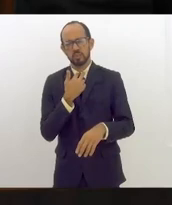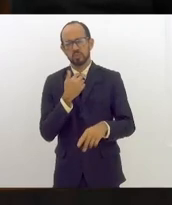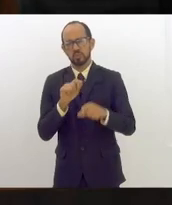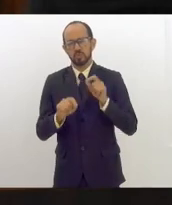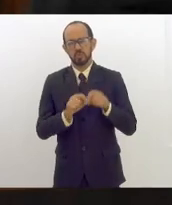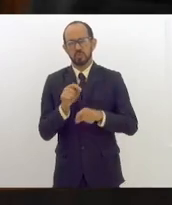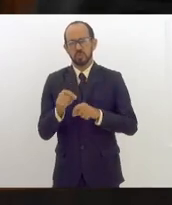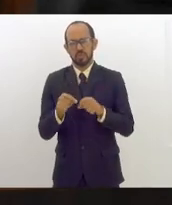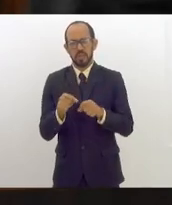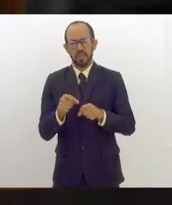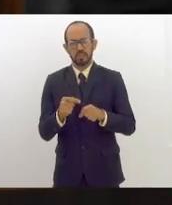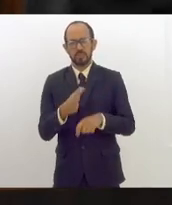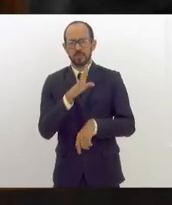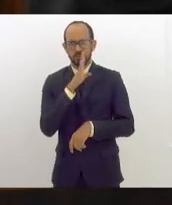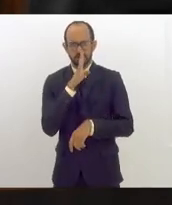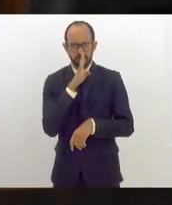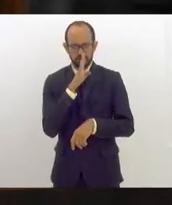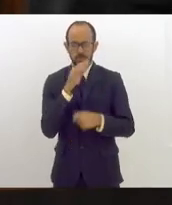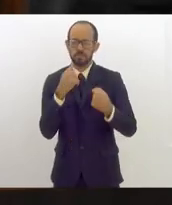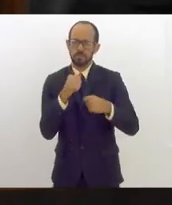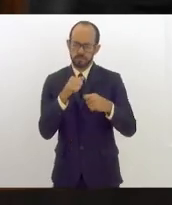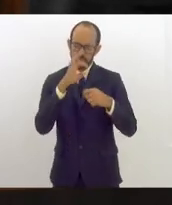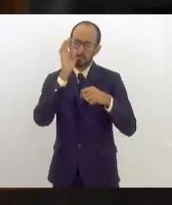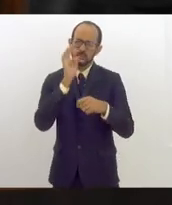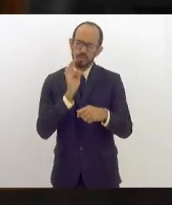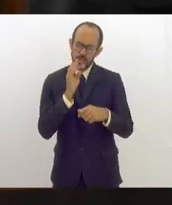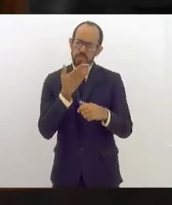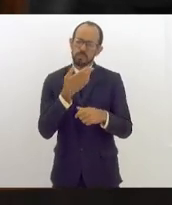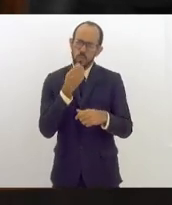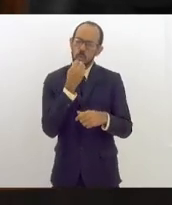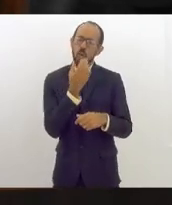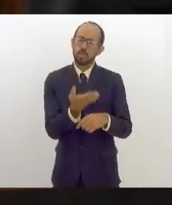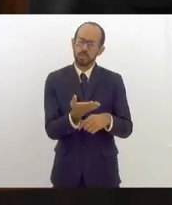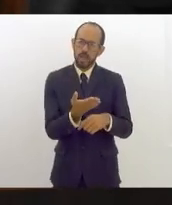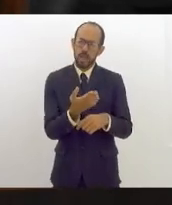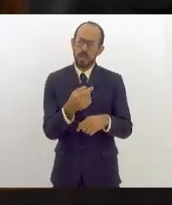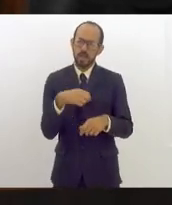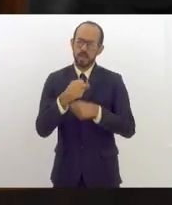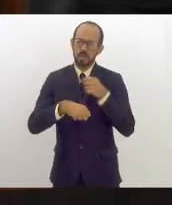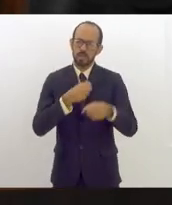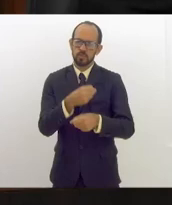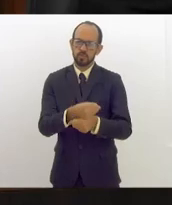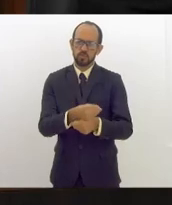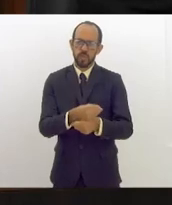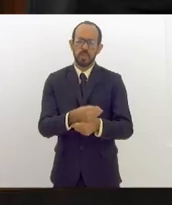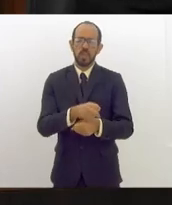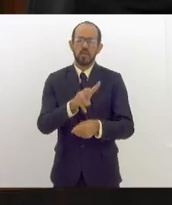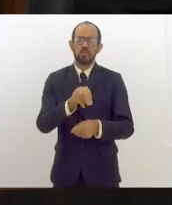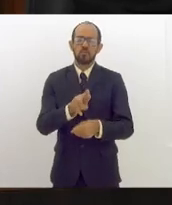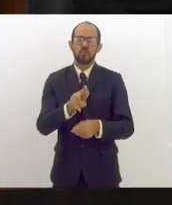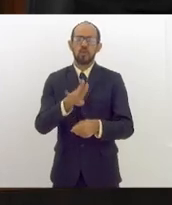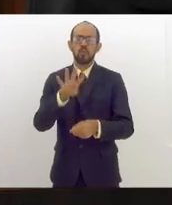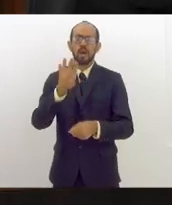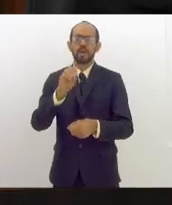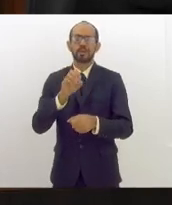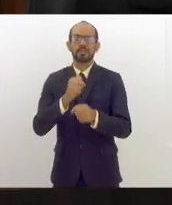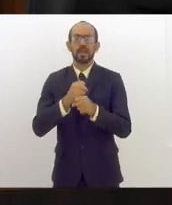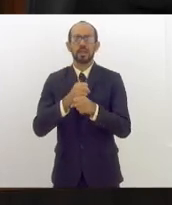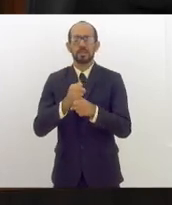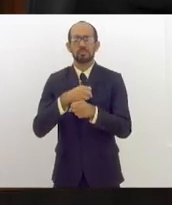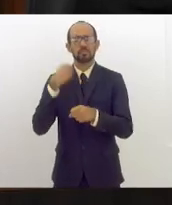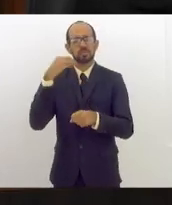até um testemunho um reconhecimento e um agradecimento ano que vem eu vou completar 40 anos de ministério público em várias